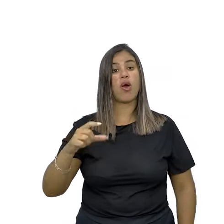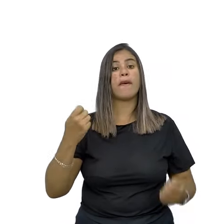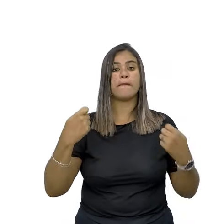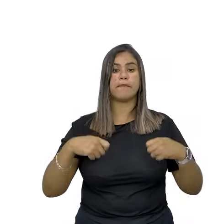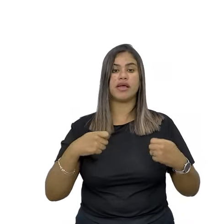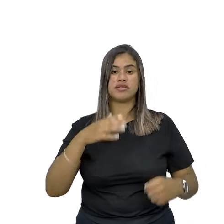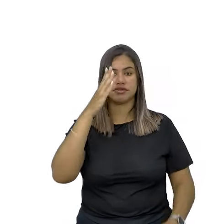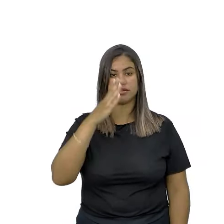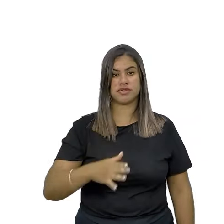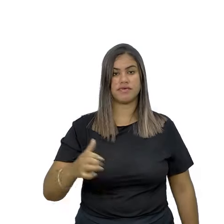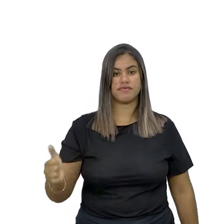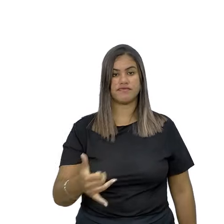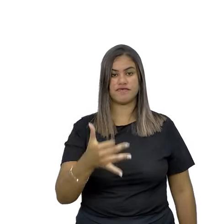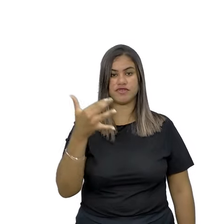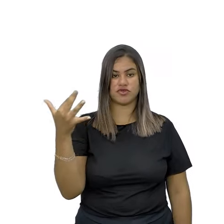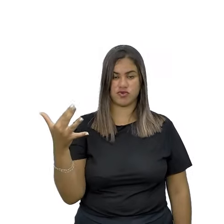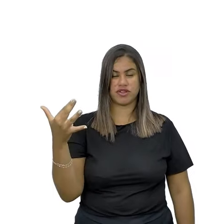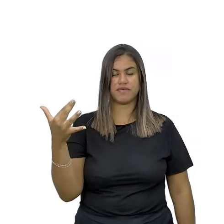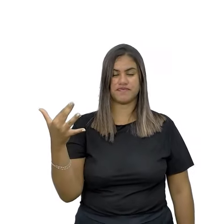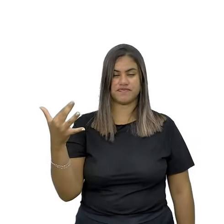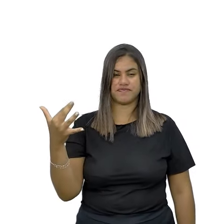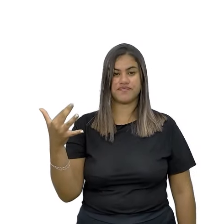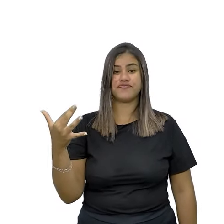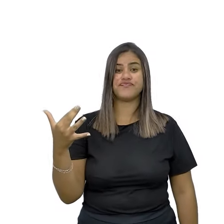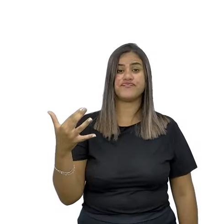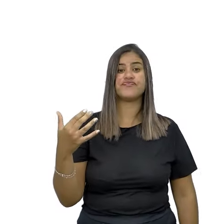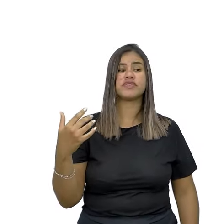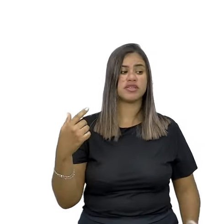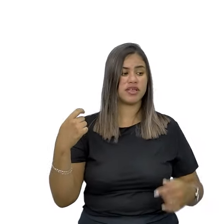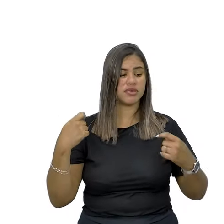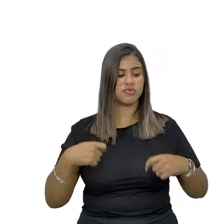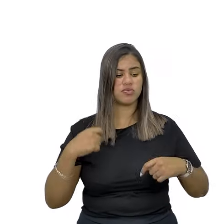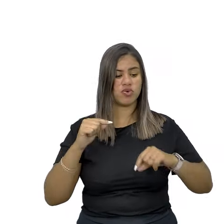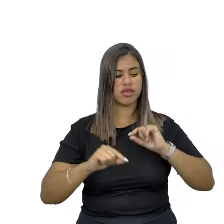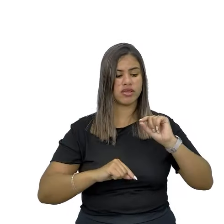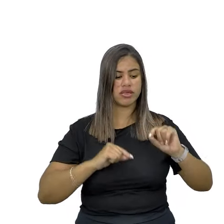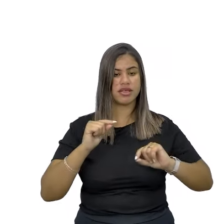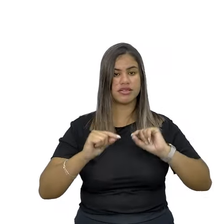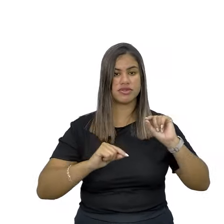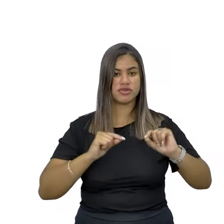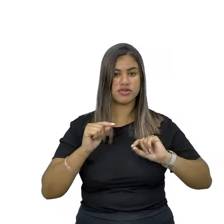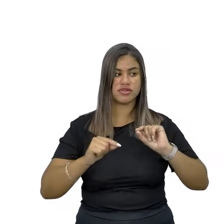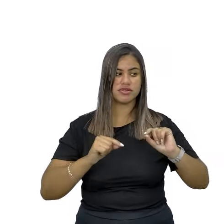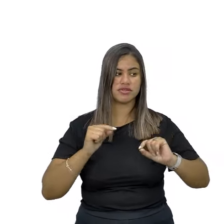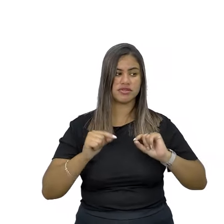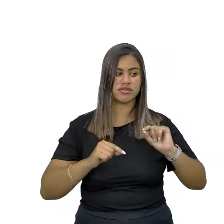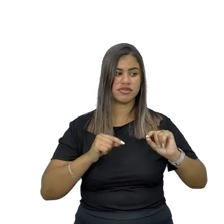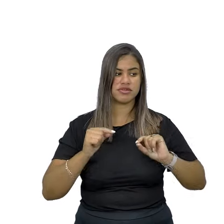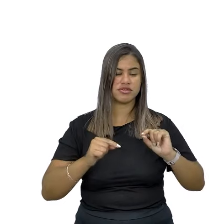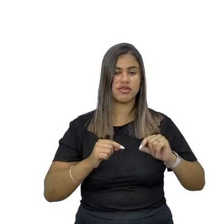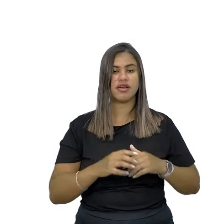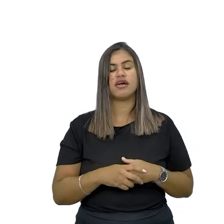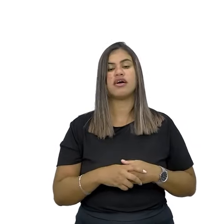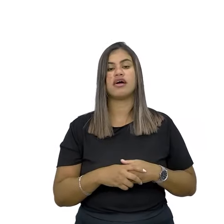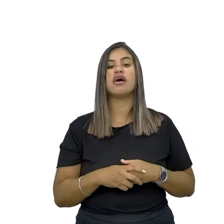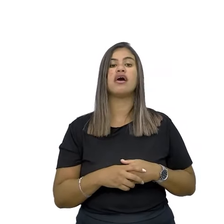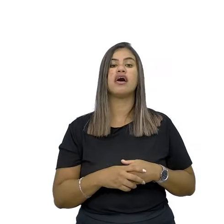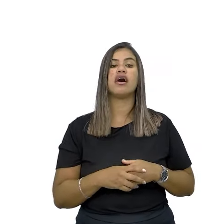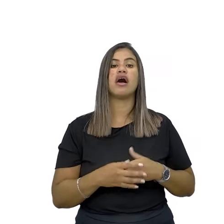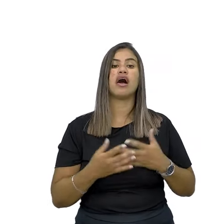E precisa usar também potência com expoente fracionário. Então, dá também para a